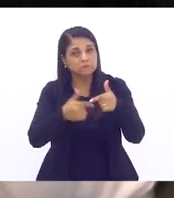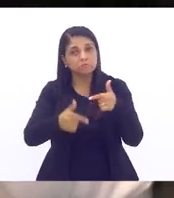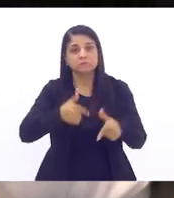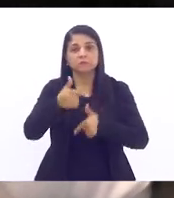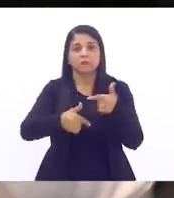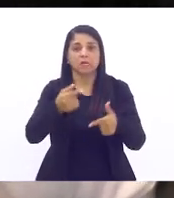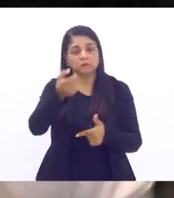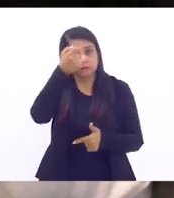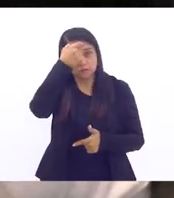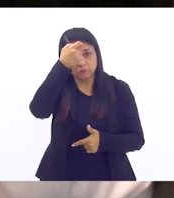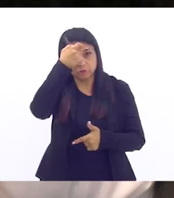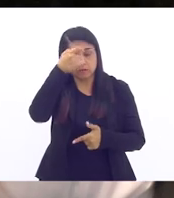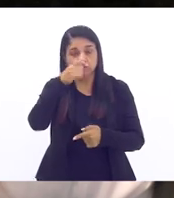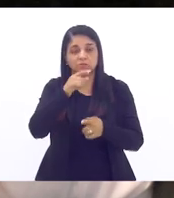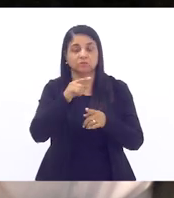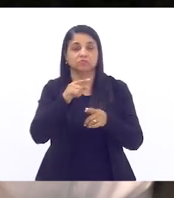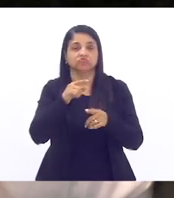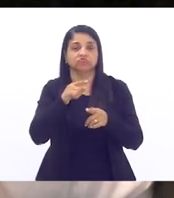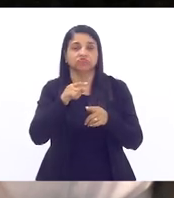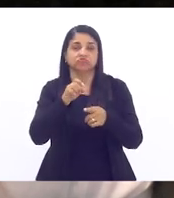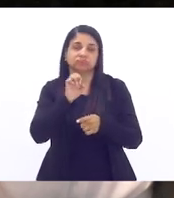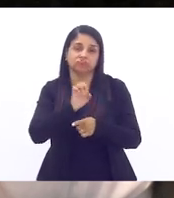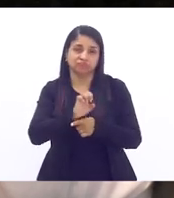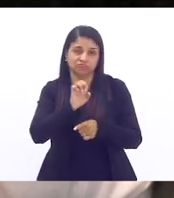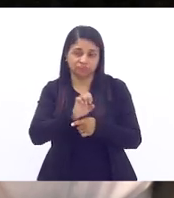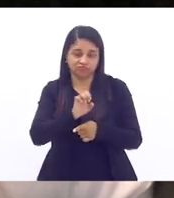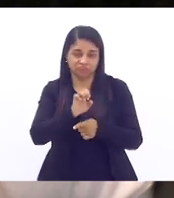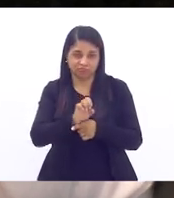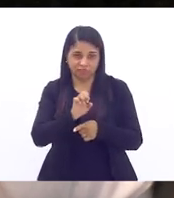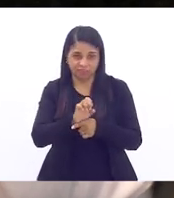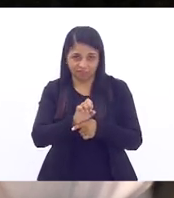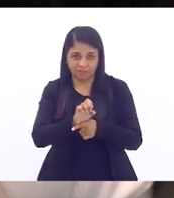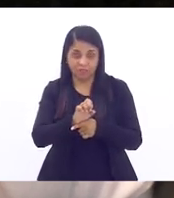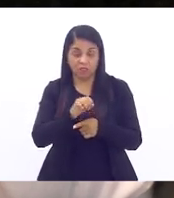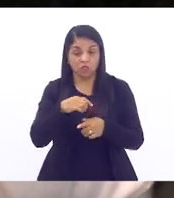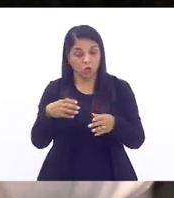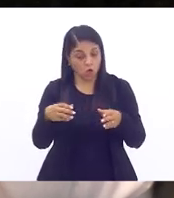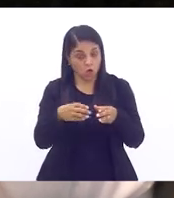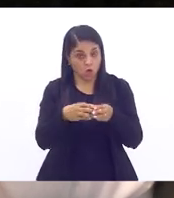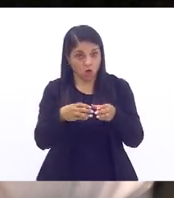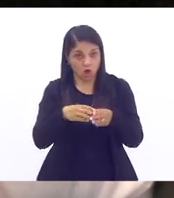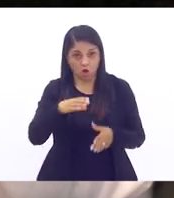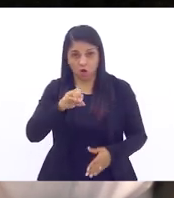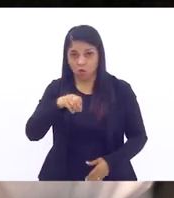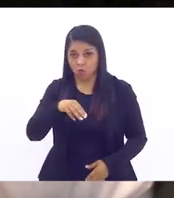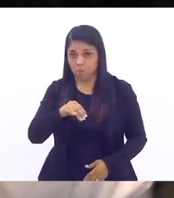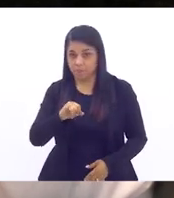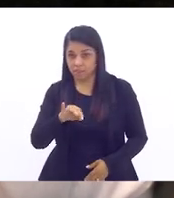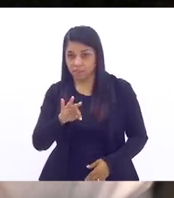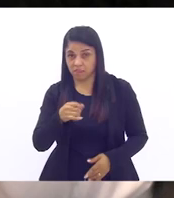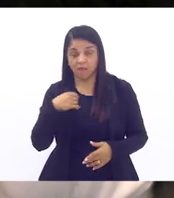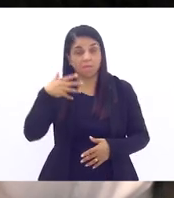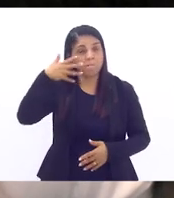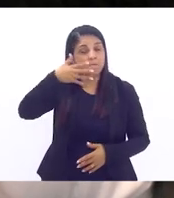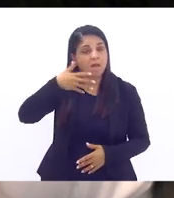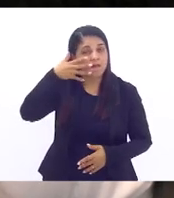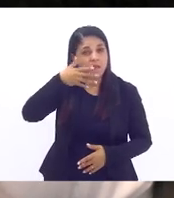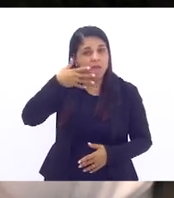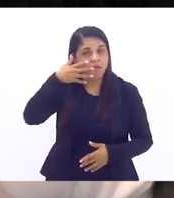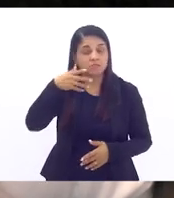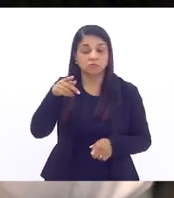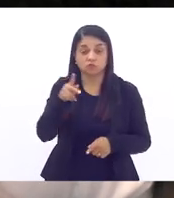na rede estadual nós fizemos quando comitê palestras e os professores